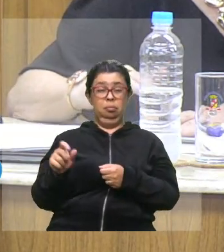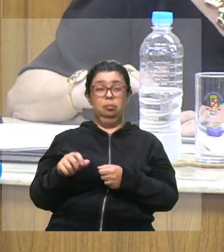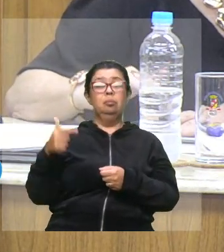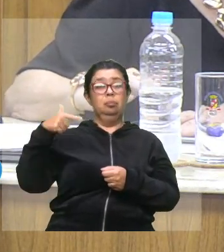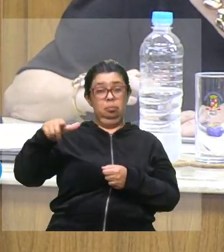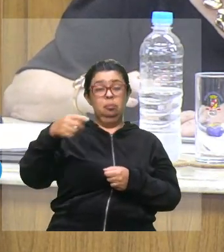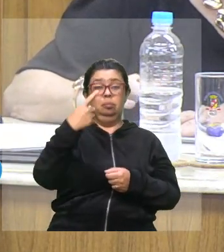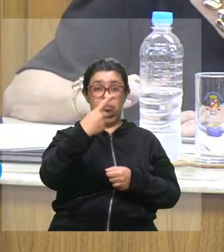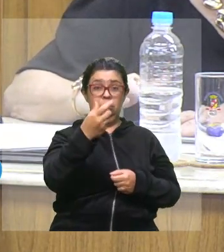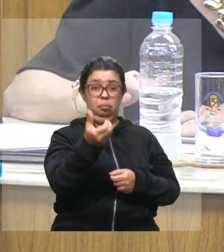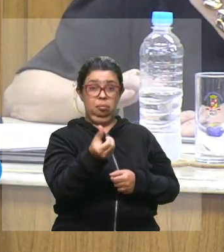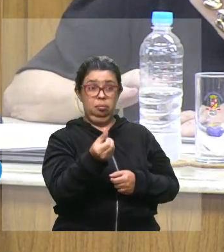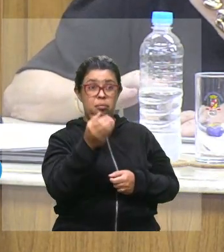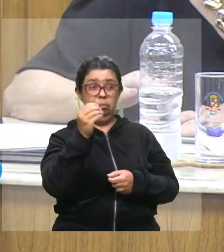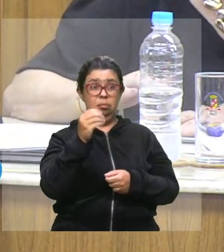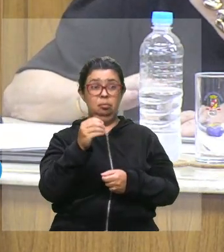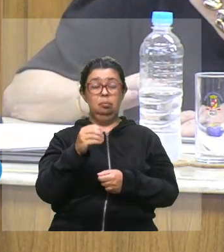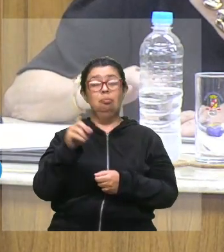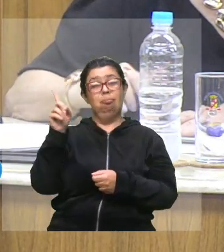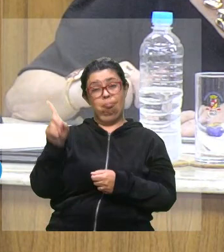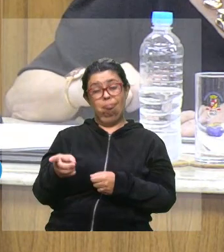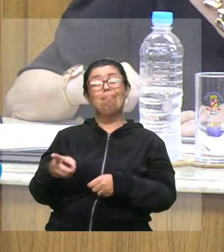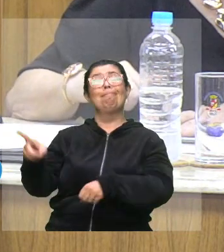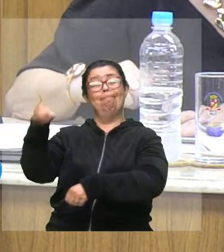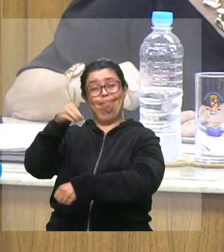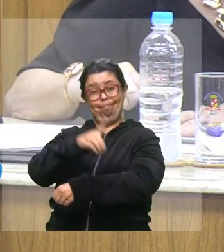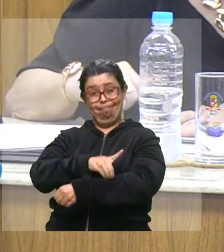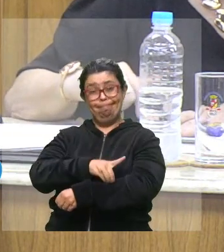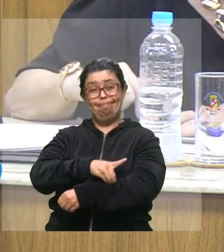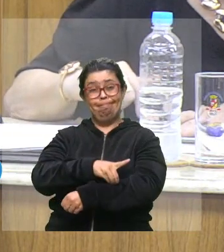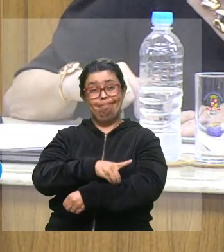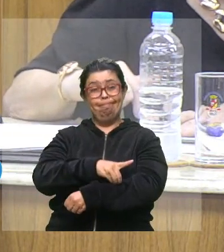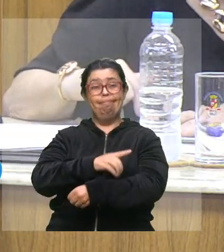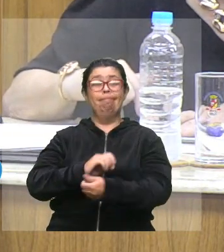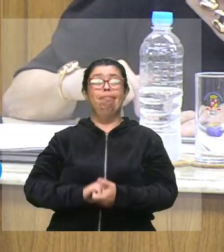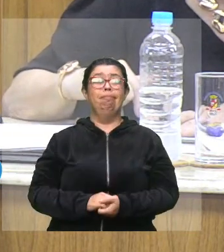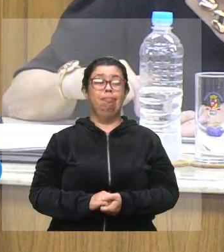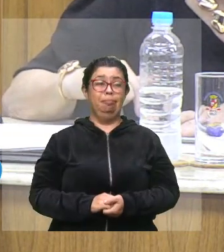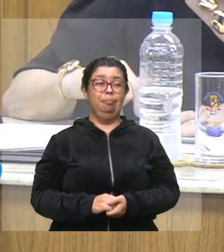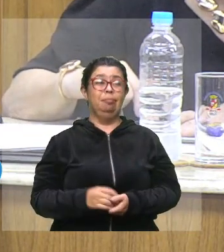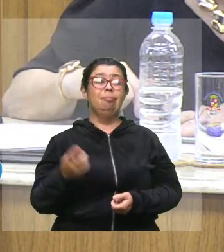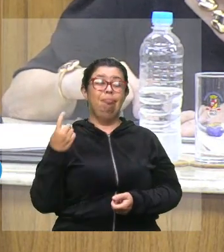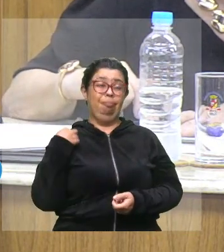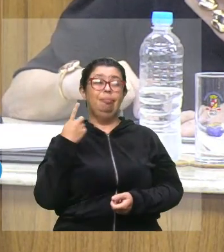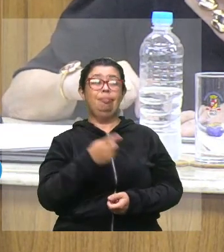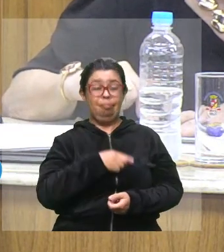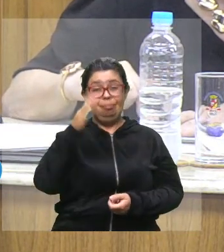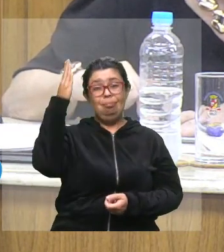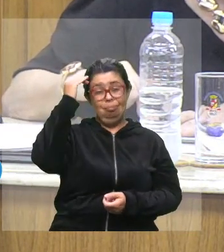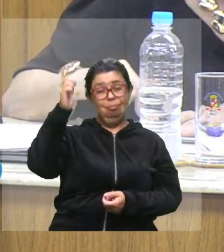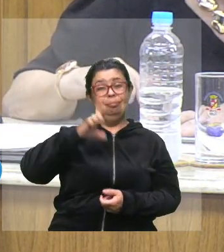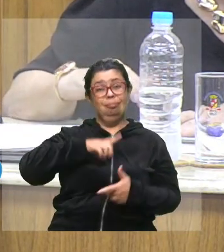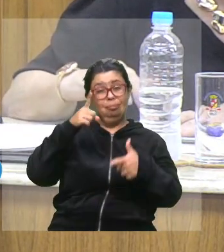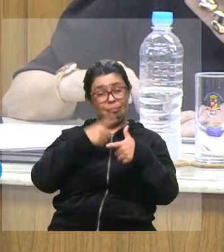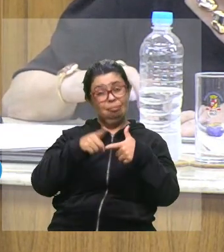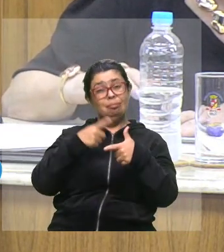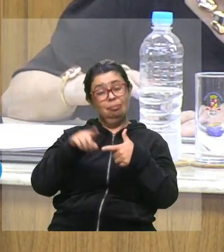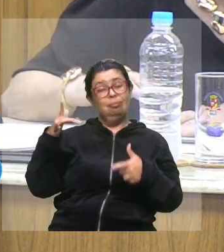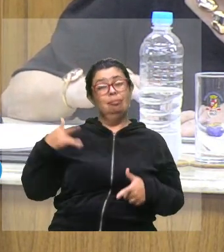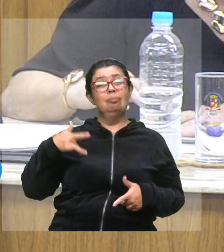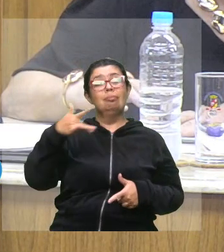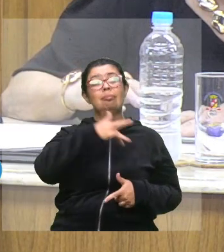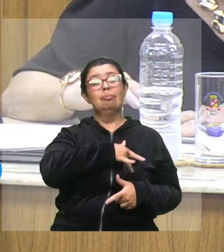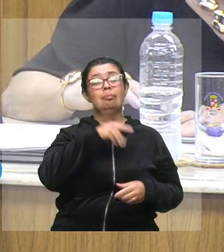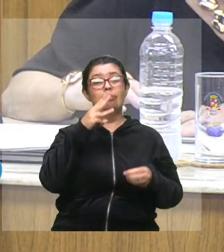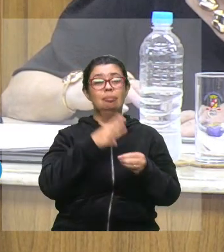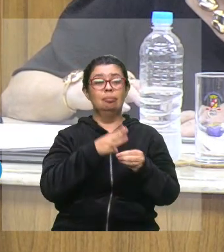lá foi por causa da dengue. Então, a gente sabe que existe um problema crônico na saúde do município